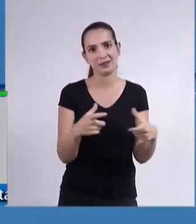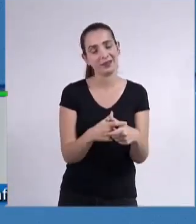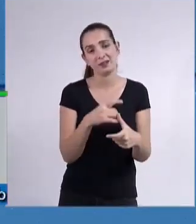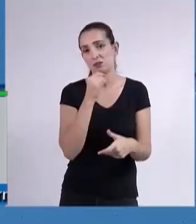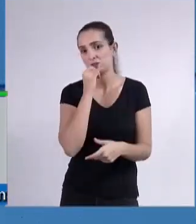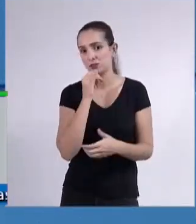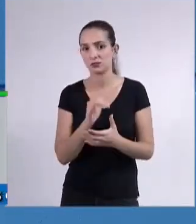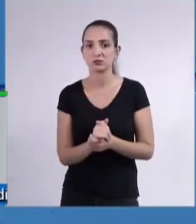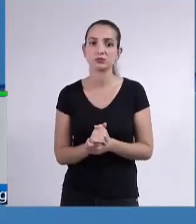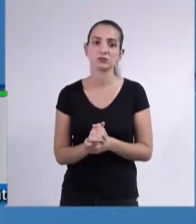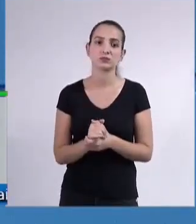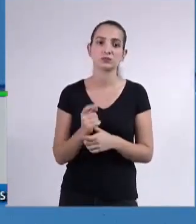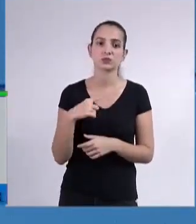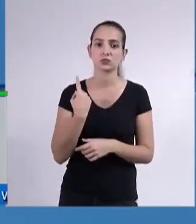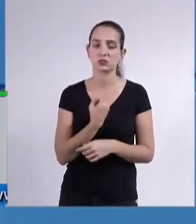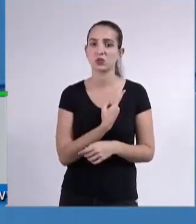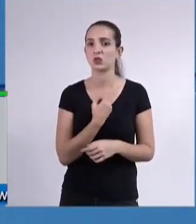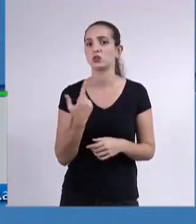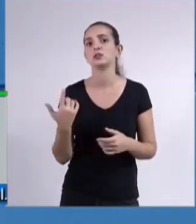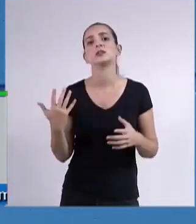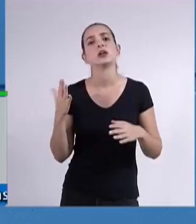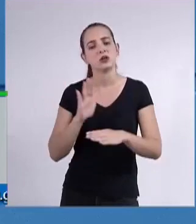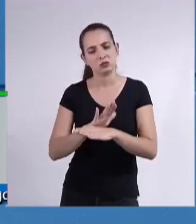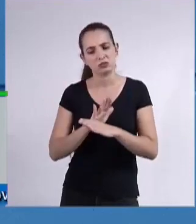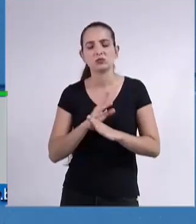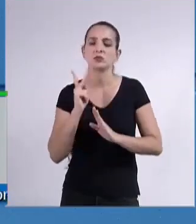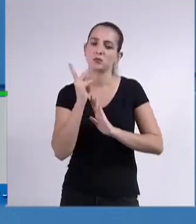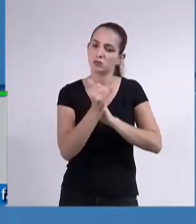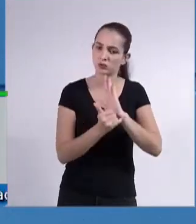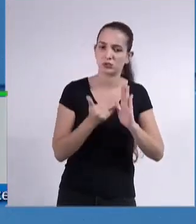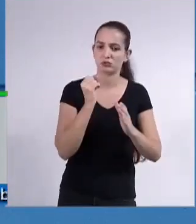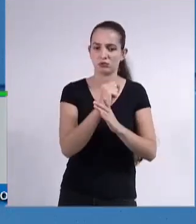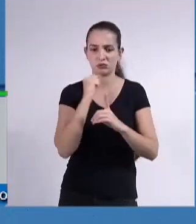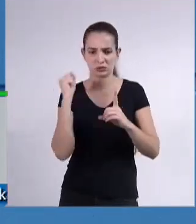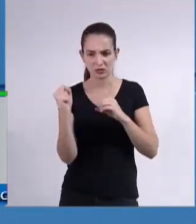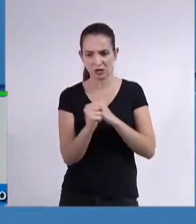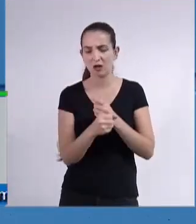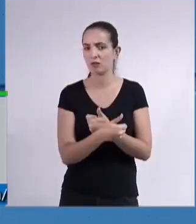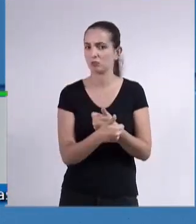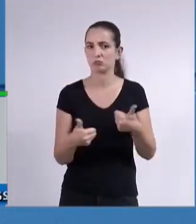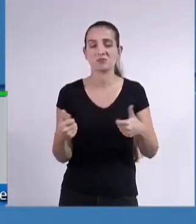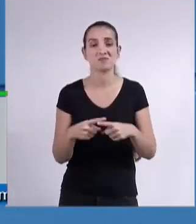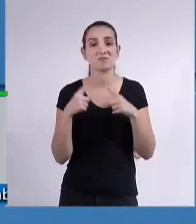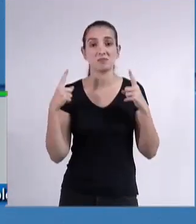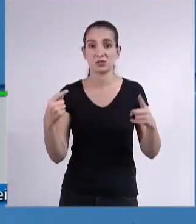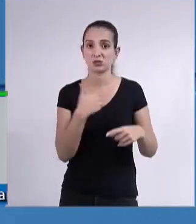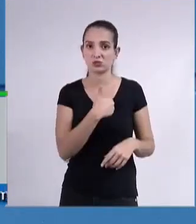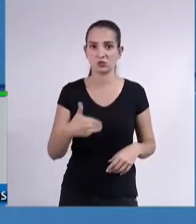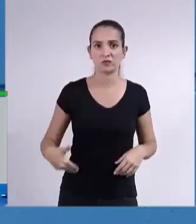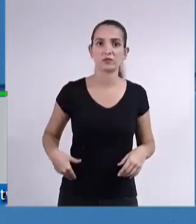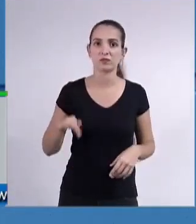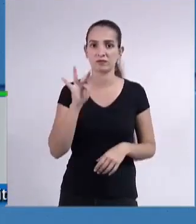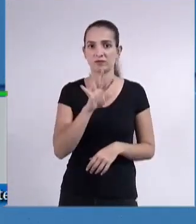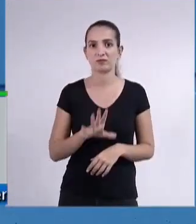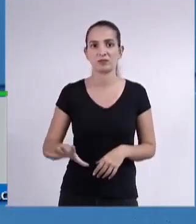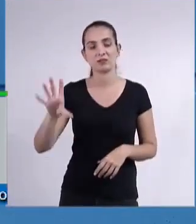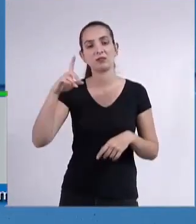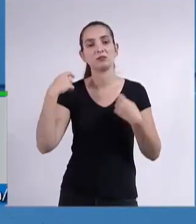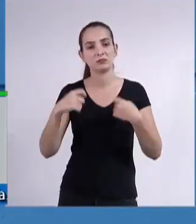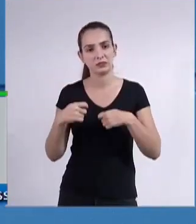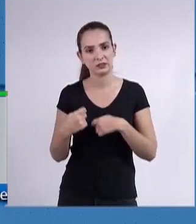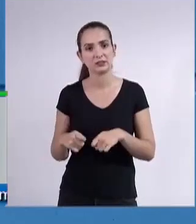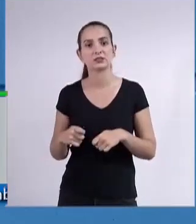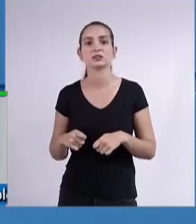contra qualquer programa social, qualquer subsídio. Agora, o governo federal tem que achar uma forma de arcar